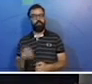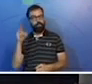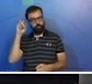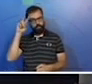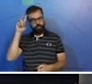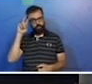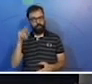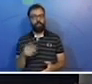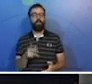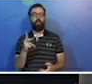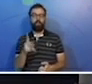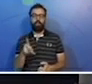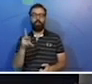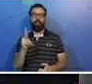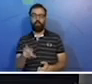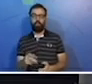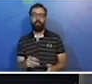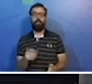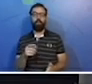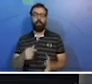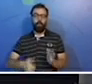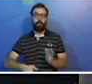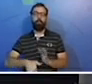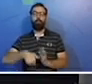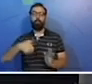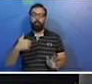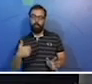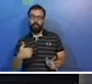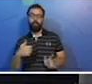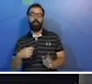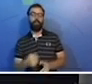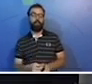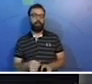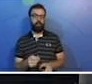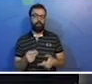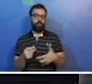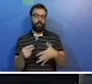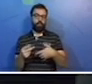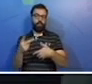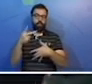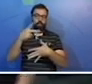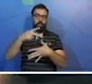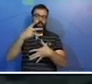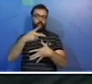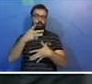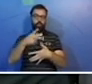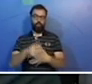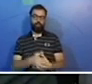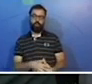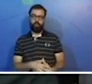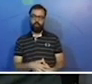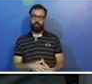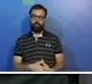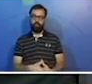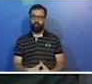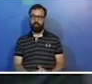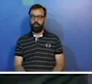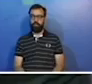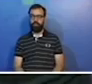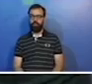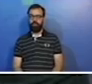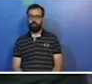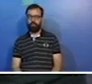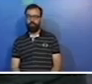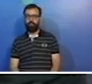Lembrando que sempre devemos ter o produtor em cada cadeia alimentar. Então, nós vamos sempre começar pelo